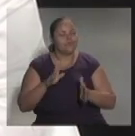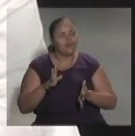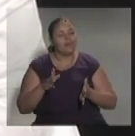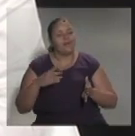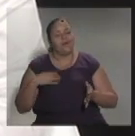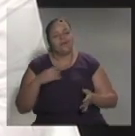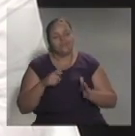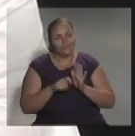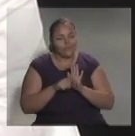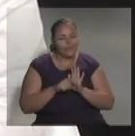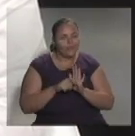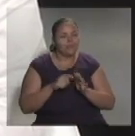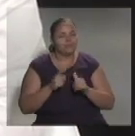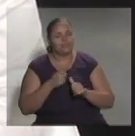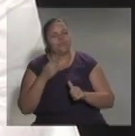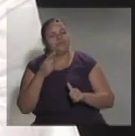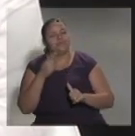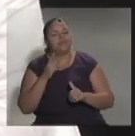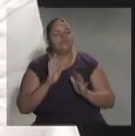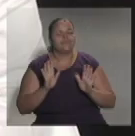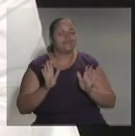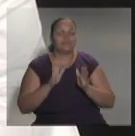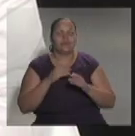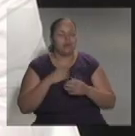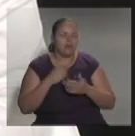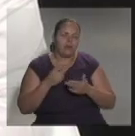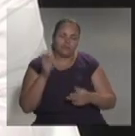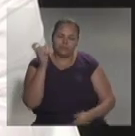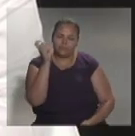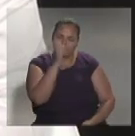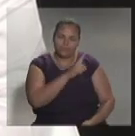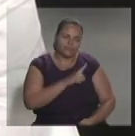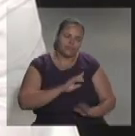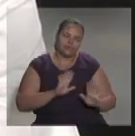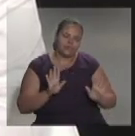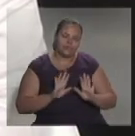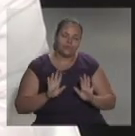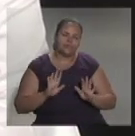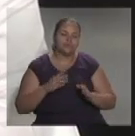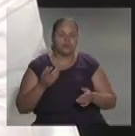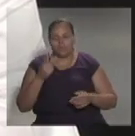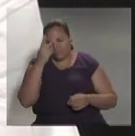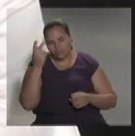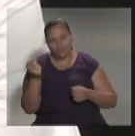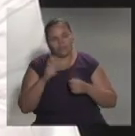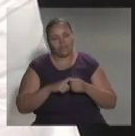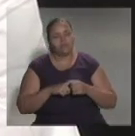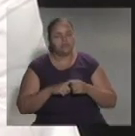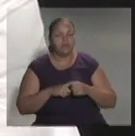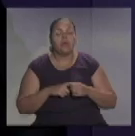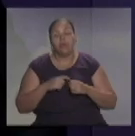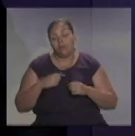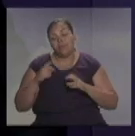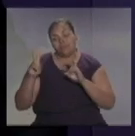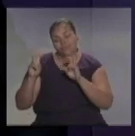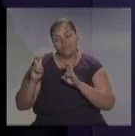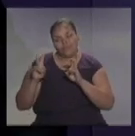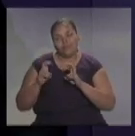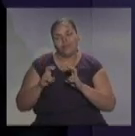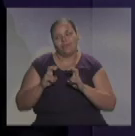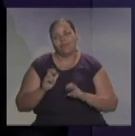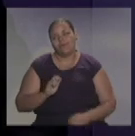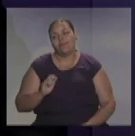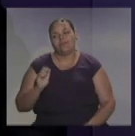se envolveu com a droga, criança e adolescente, é muito mais difícil, né, trazer essas pessoas de volta. Esse é um tema